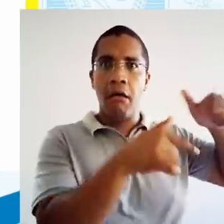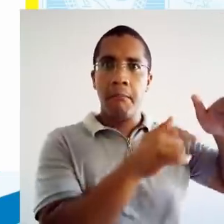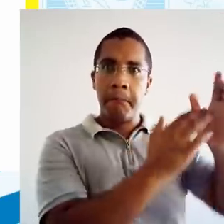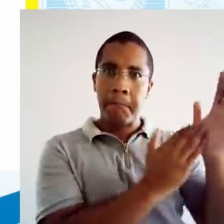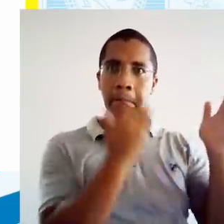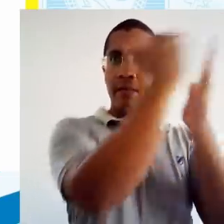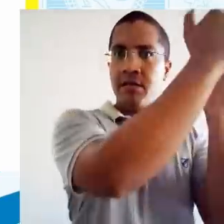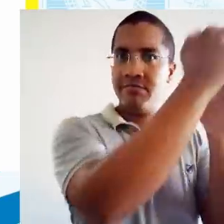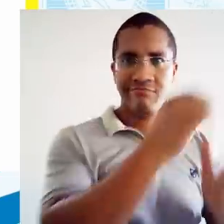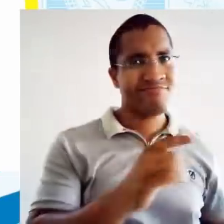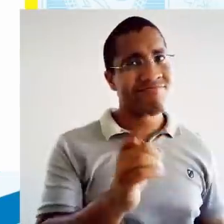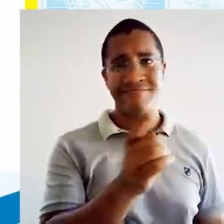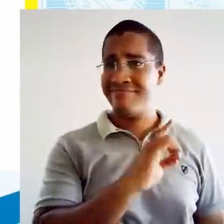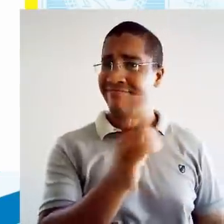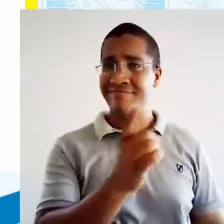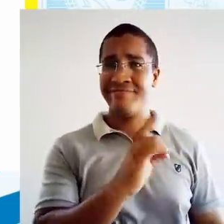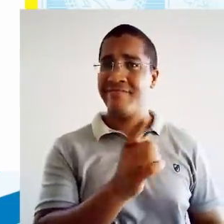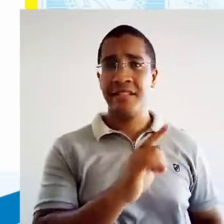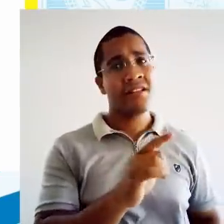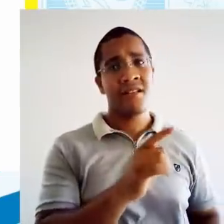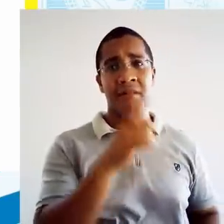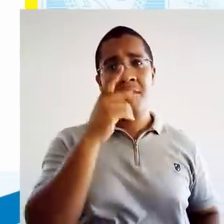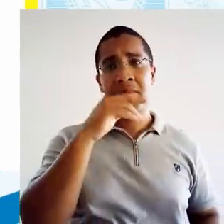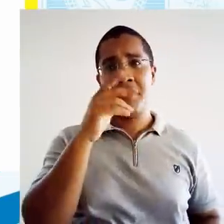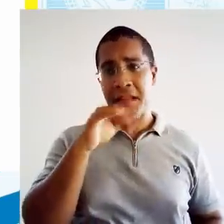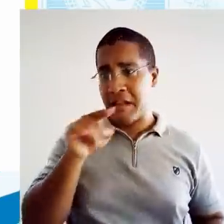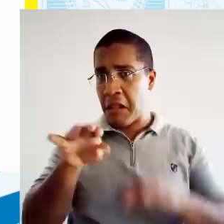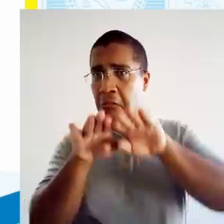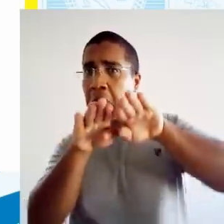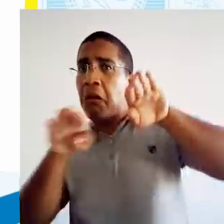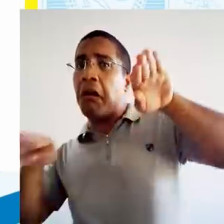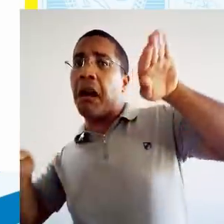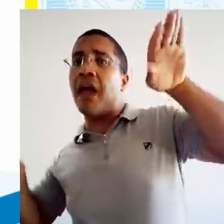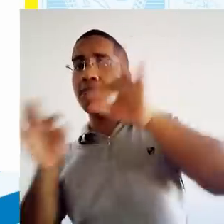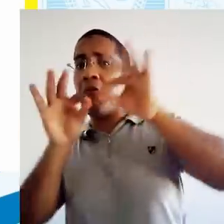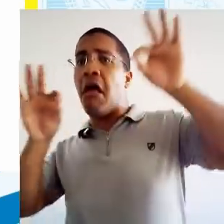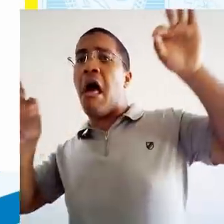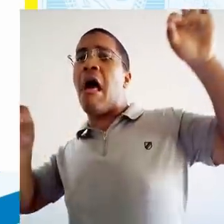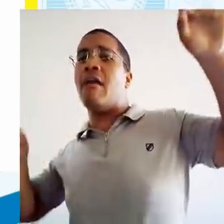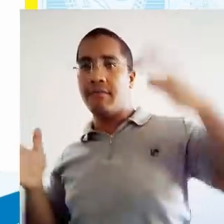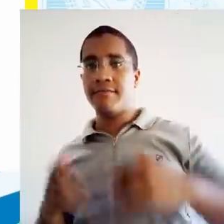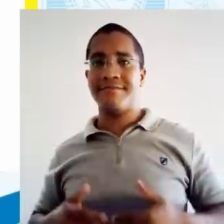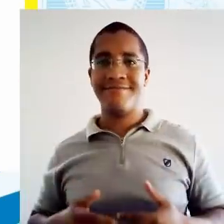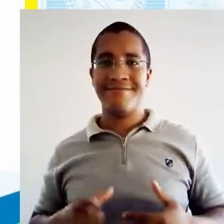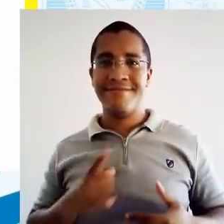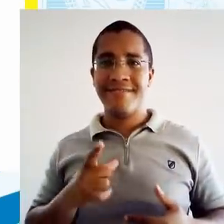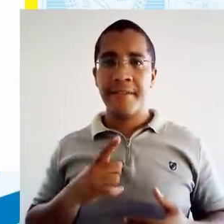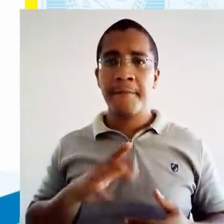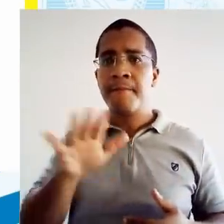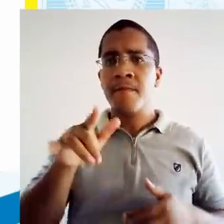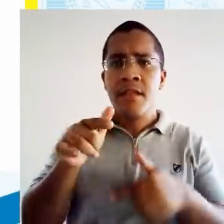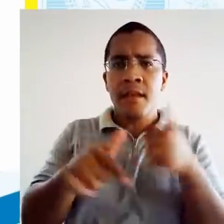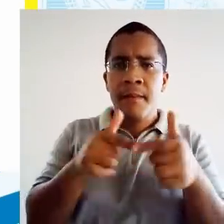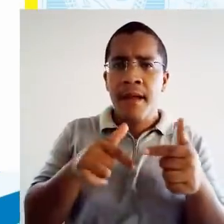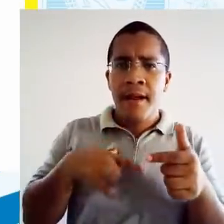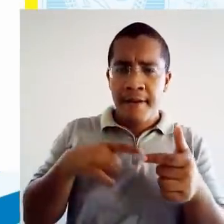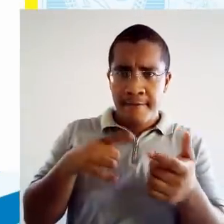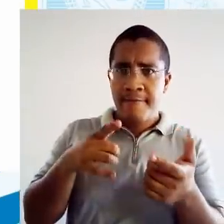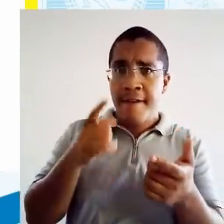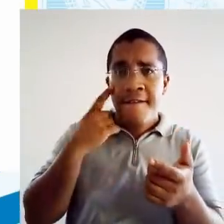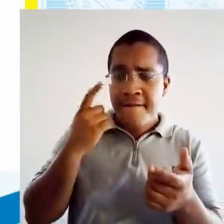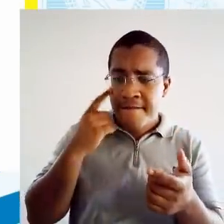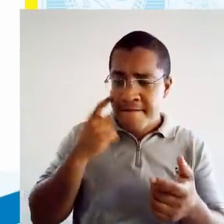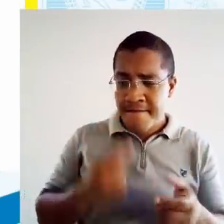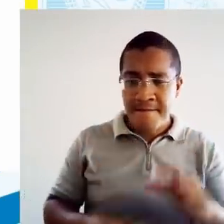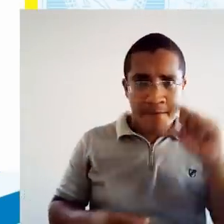trabalho vai ser o mesmo. Segundo essa imagem aí de máquina simples, olhe bem com atenção os parafusos.